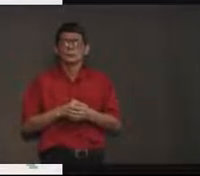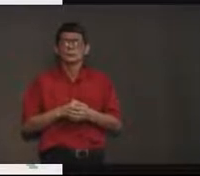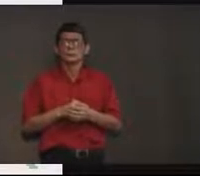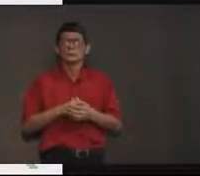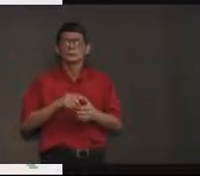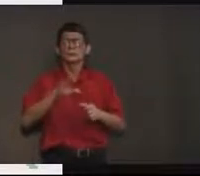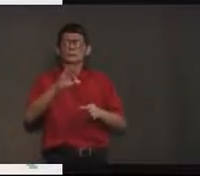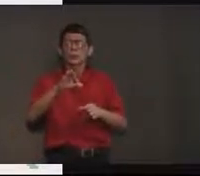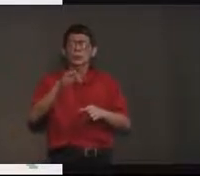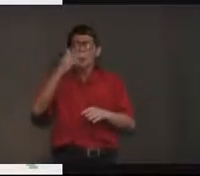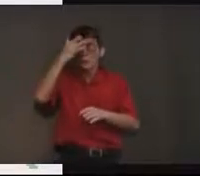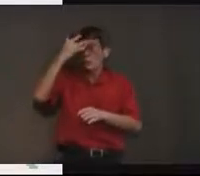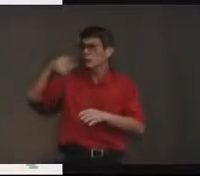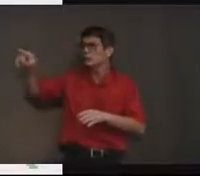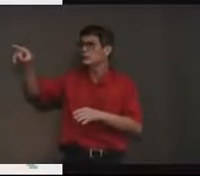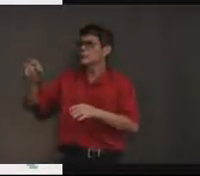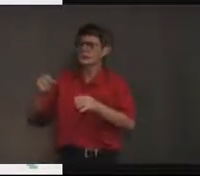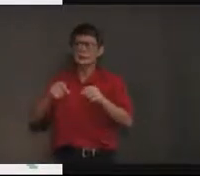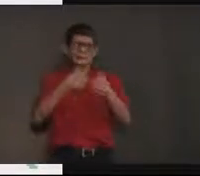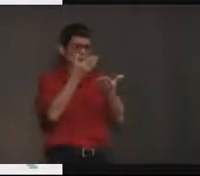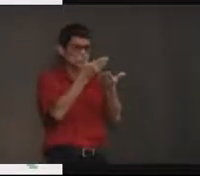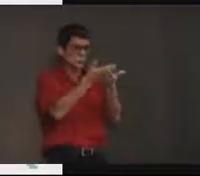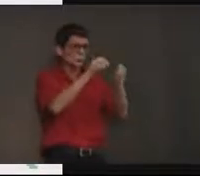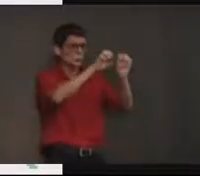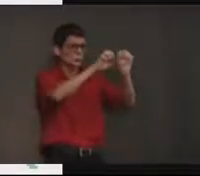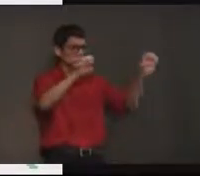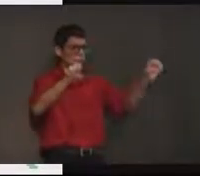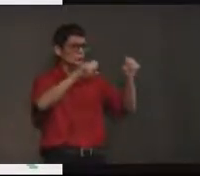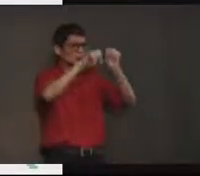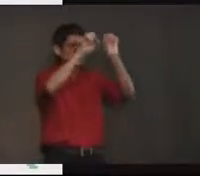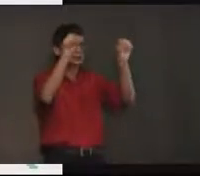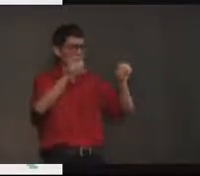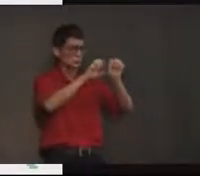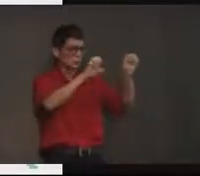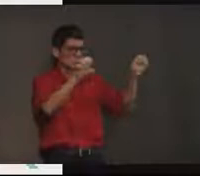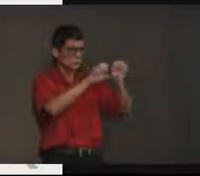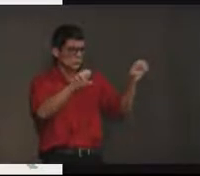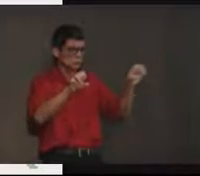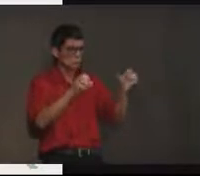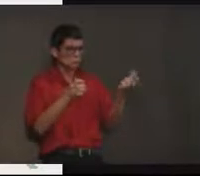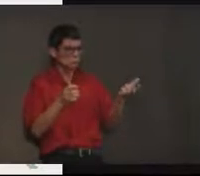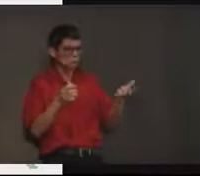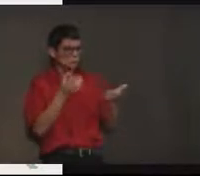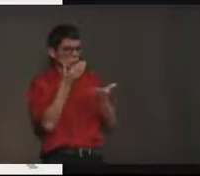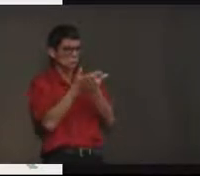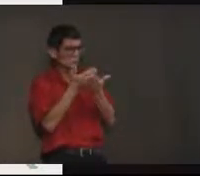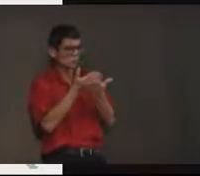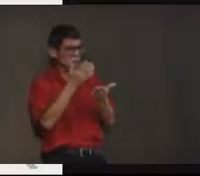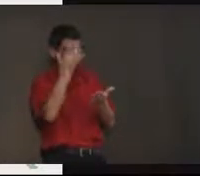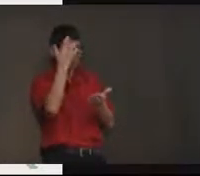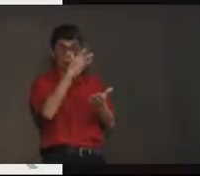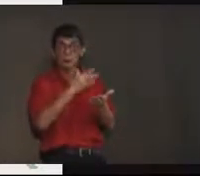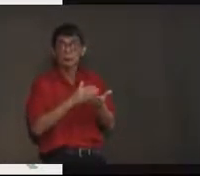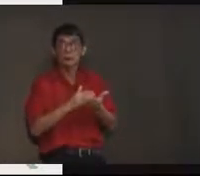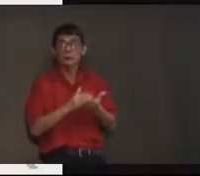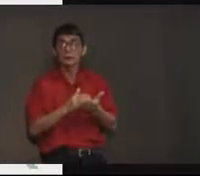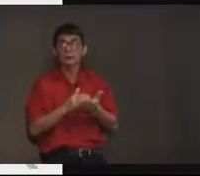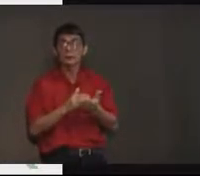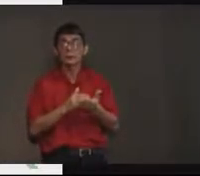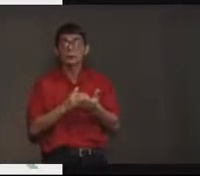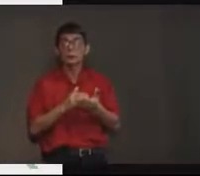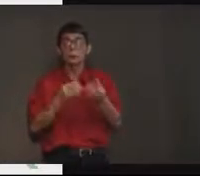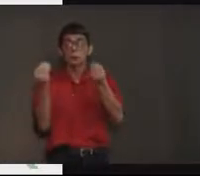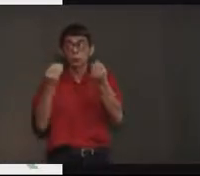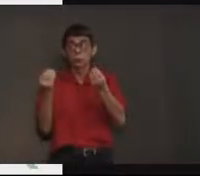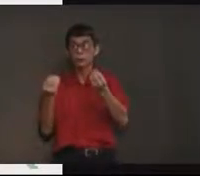deve estudar um sistema de equações de parciais por exemplo e naturalmente você